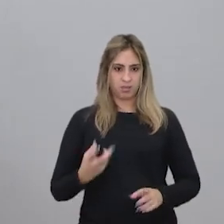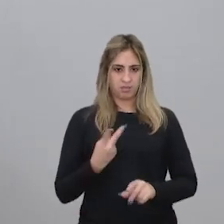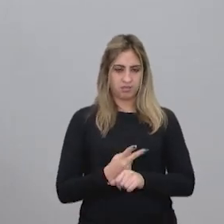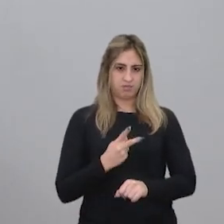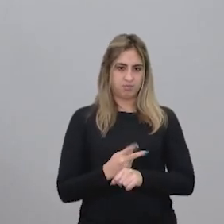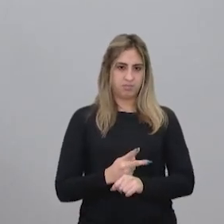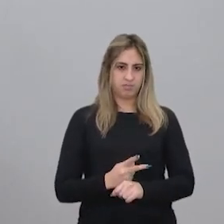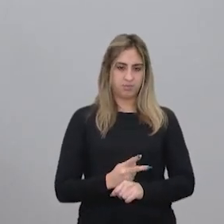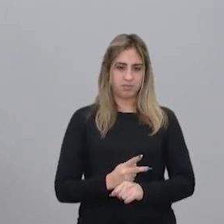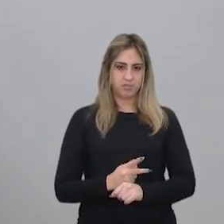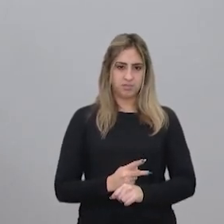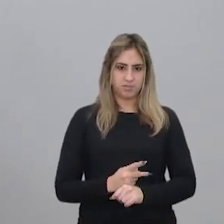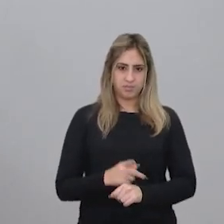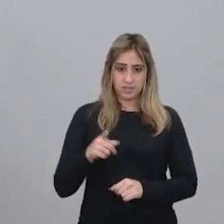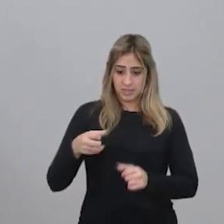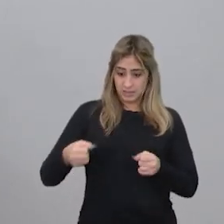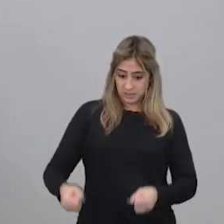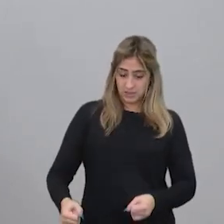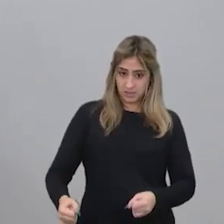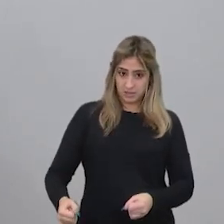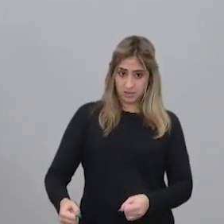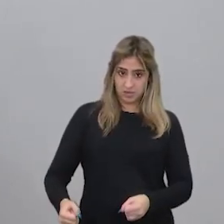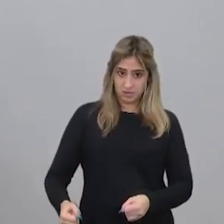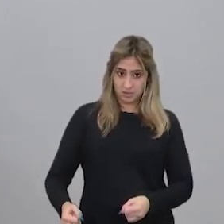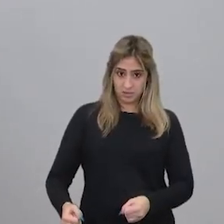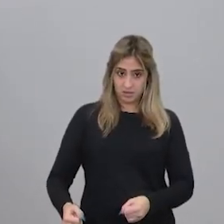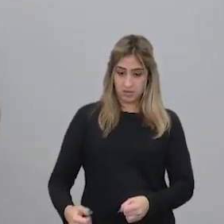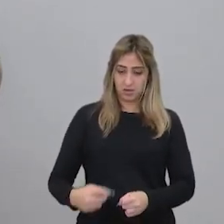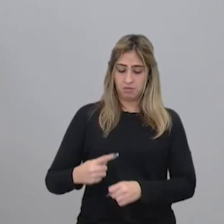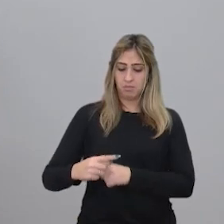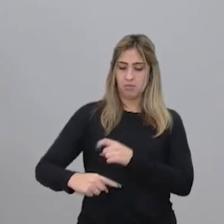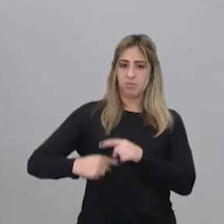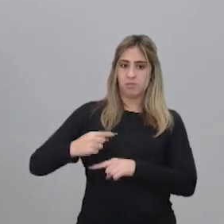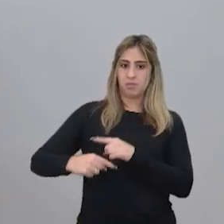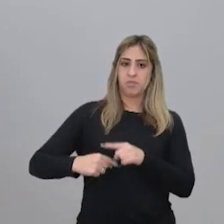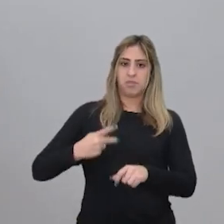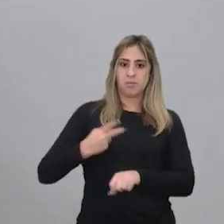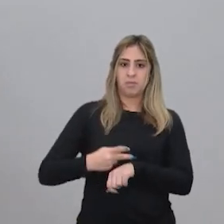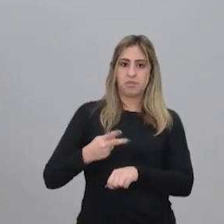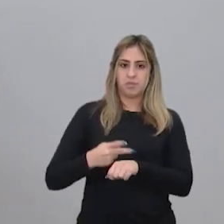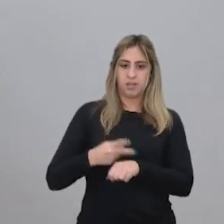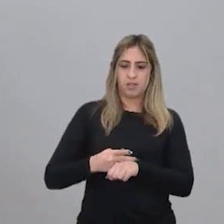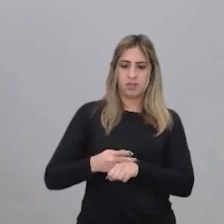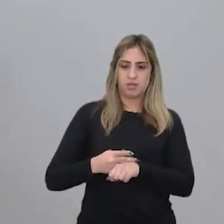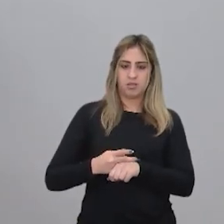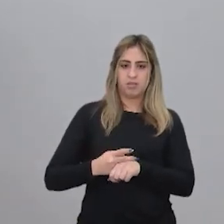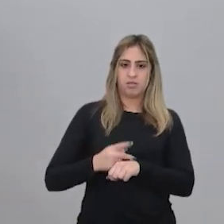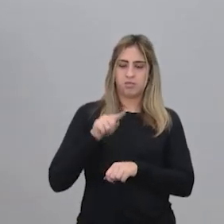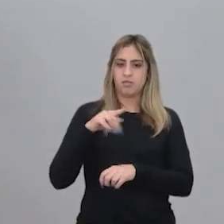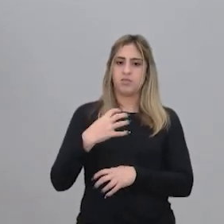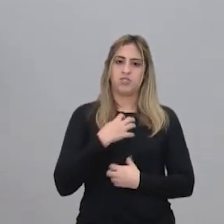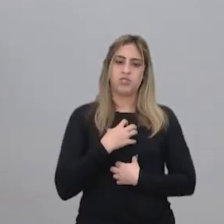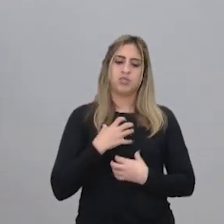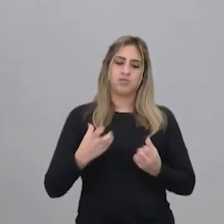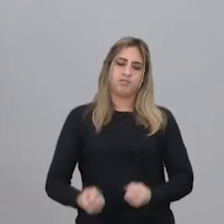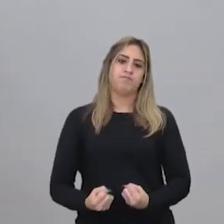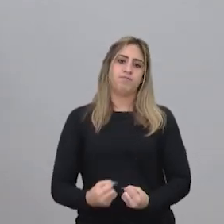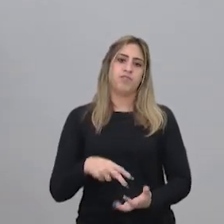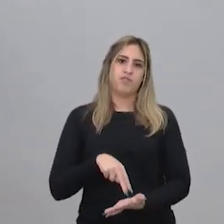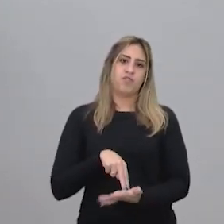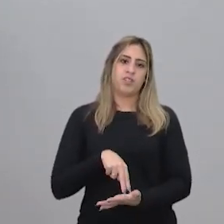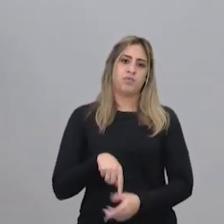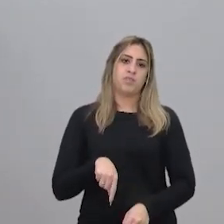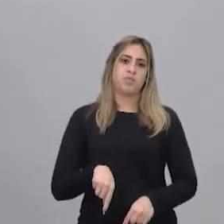na realidade, a sua barraca com as pedras. Você enrola o cordelete nas pedras, coloca várias pedras por cima e é assim que segura essa barraca. E